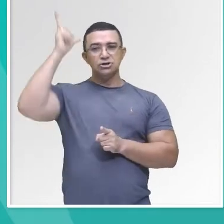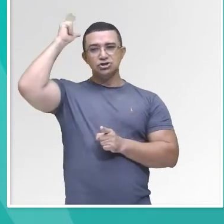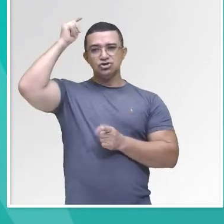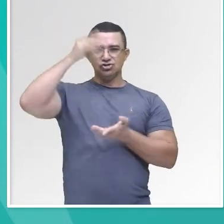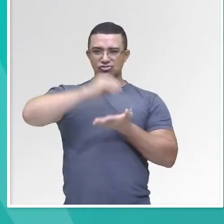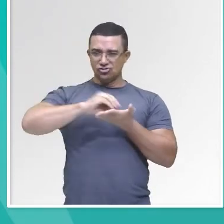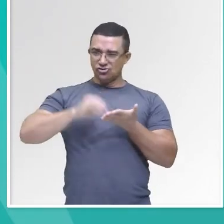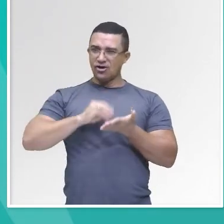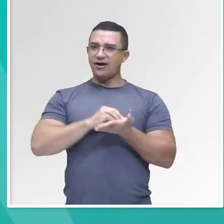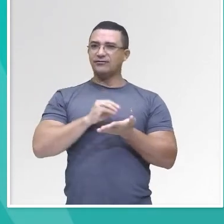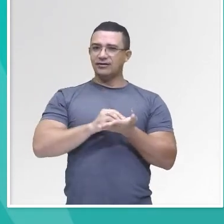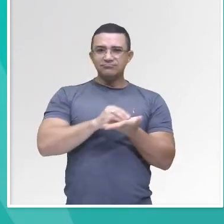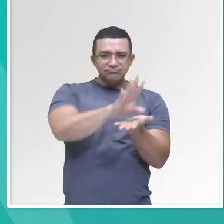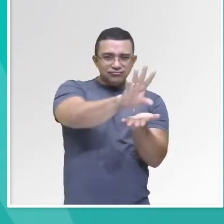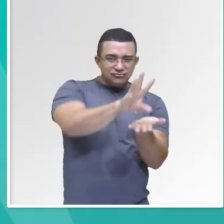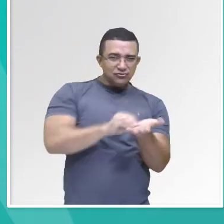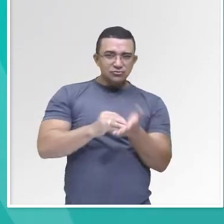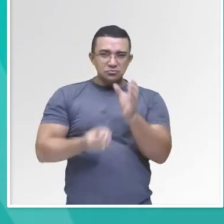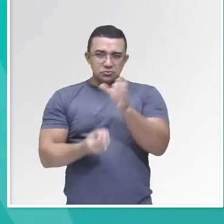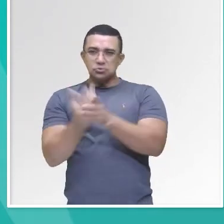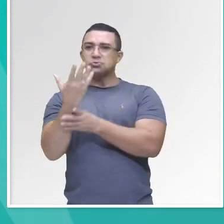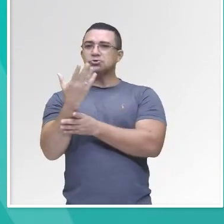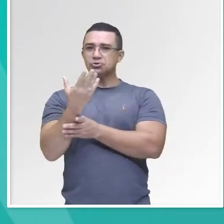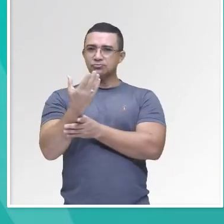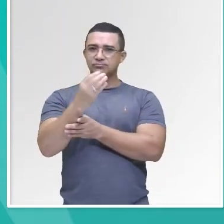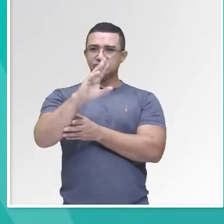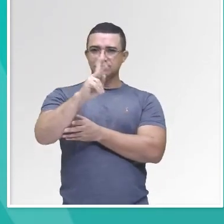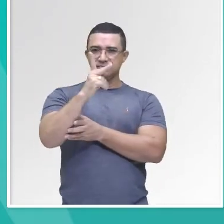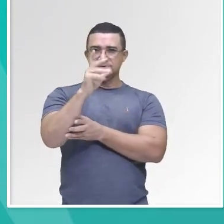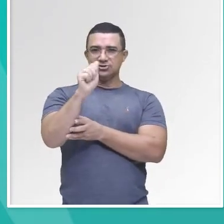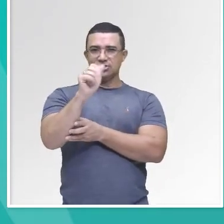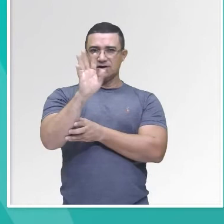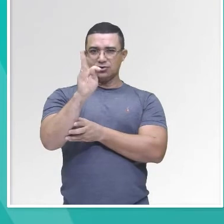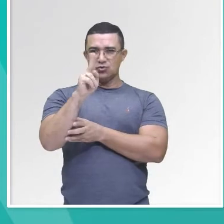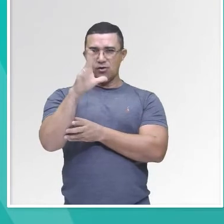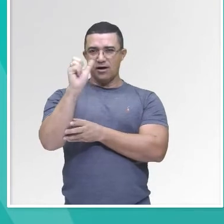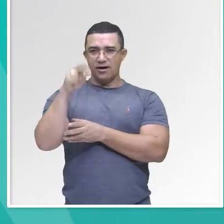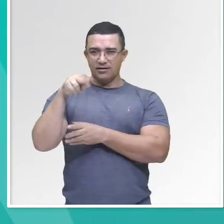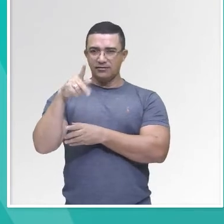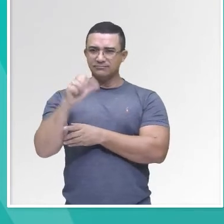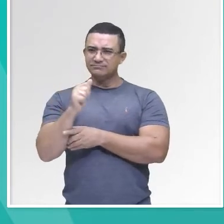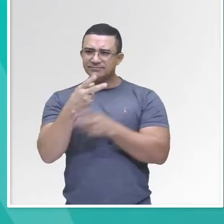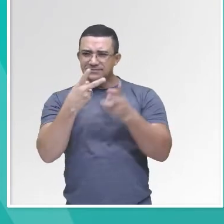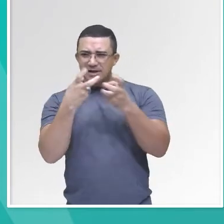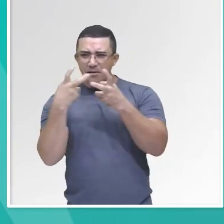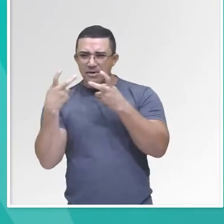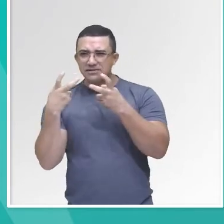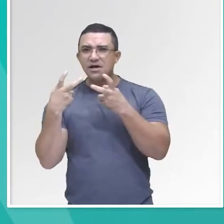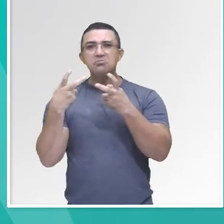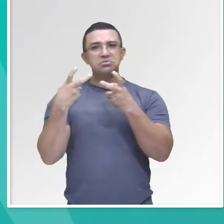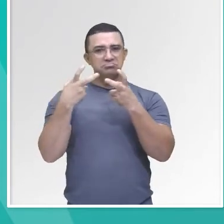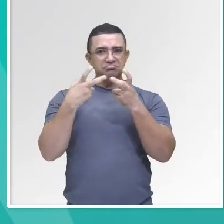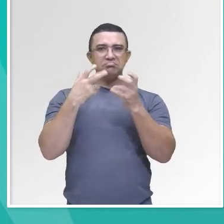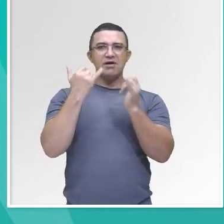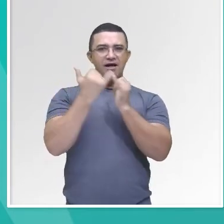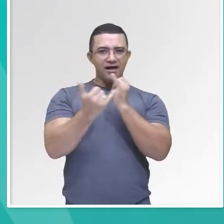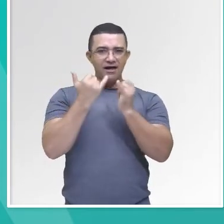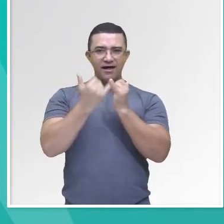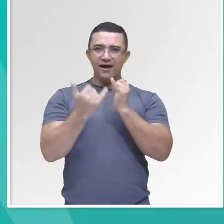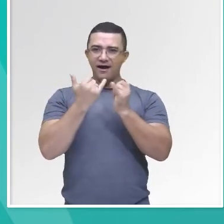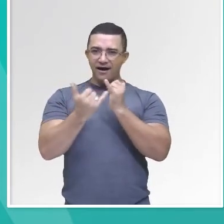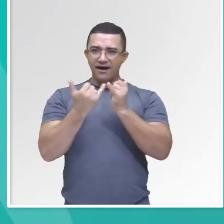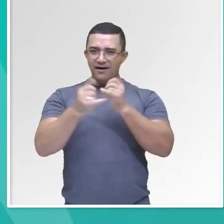possivelmente tenha se originado do chaturanga. Tanto é que a gente pode perceber, ó, que é o mesmo estilo, a presença